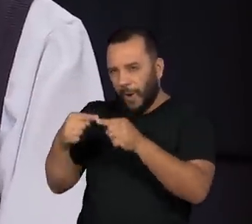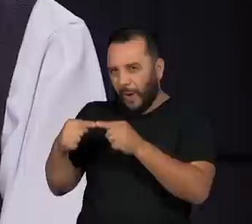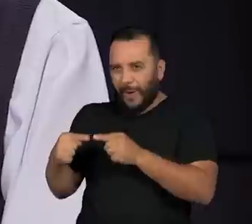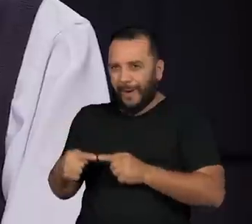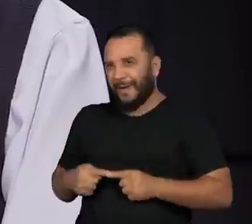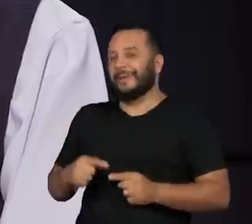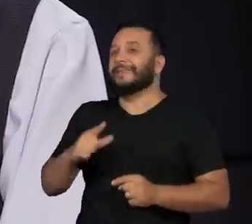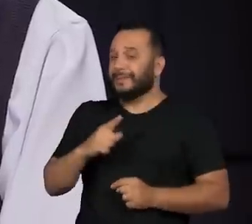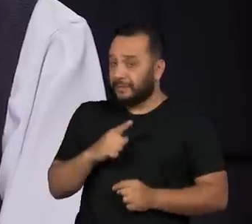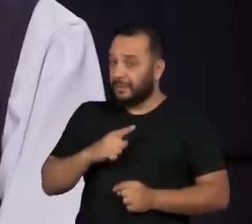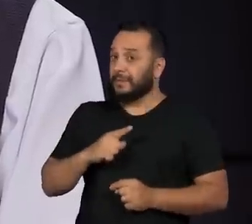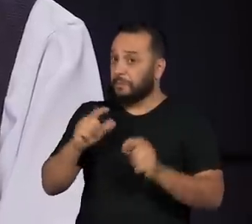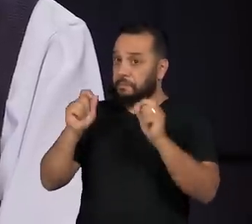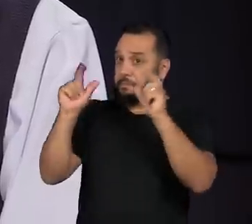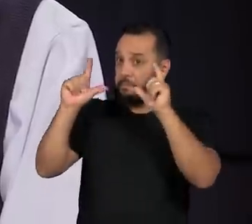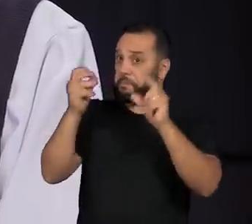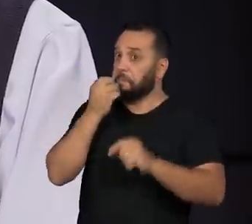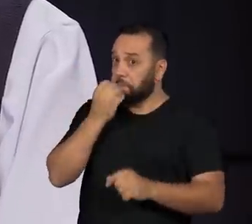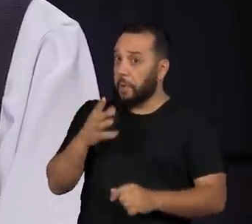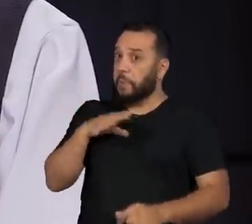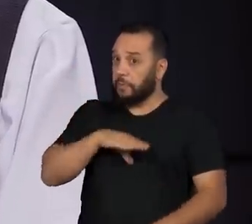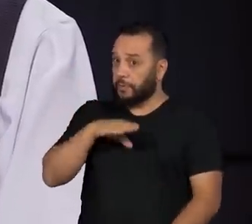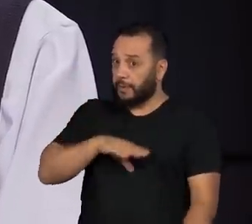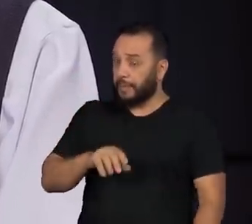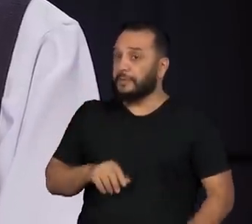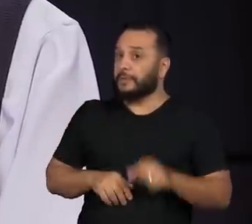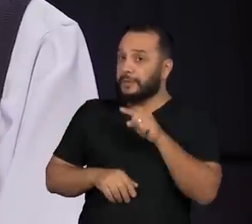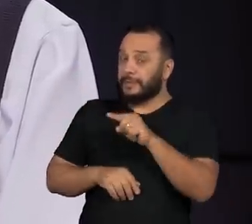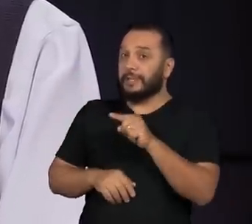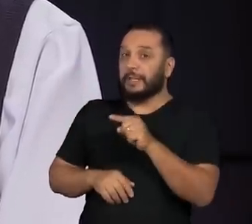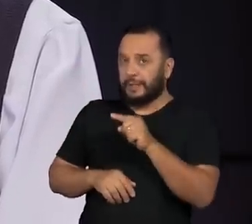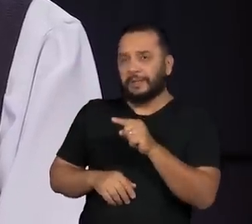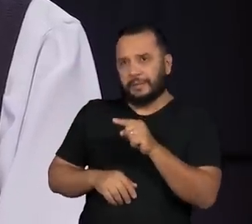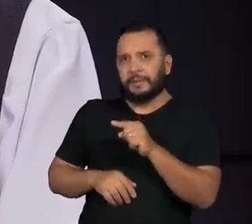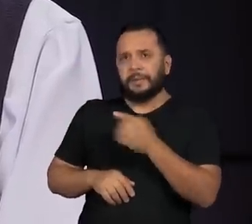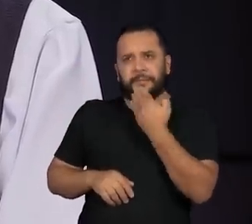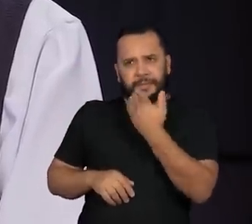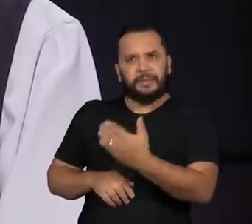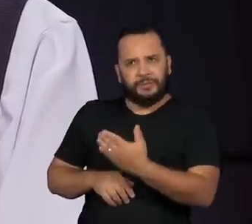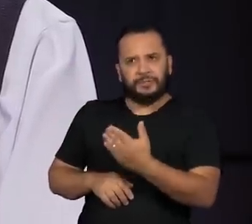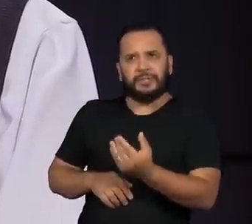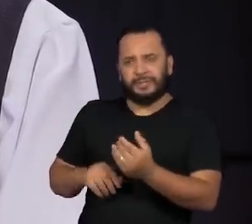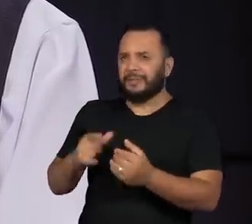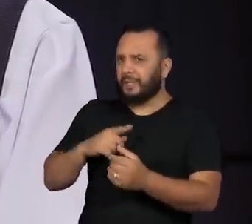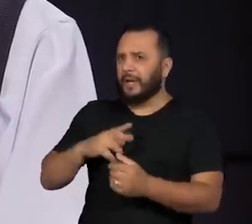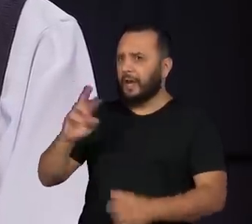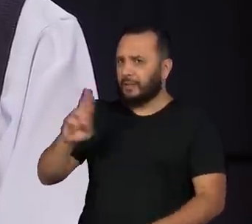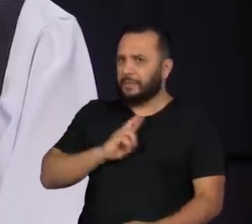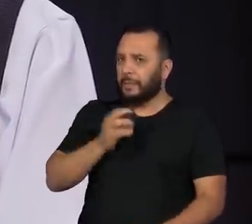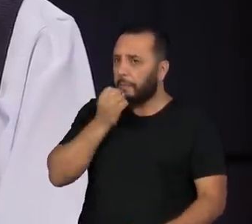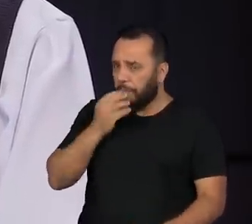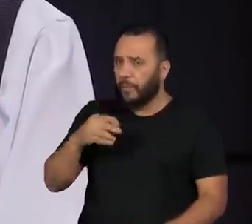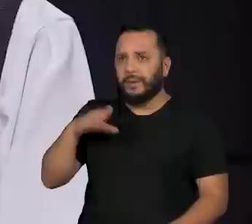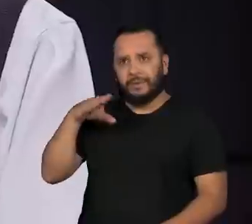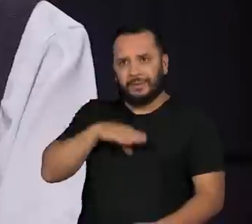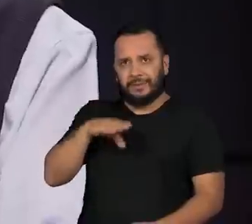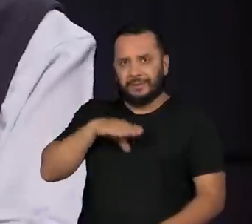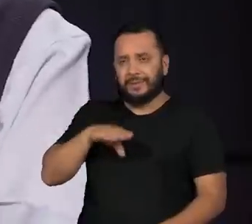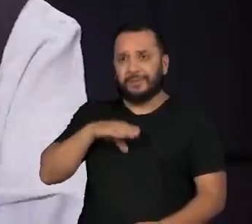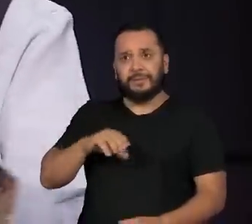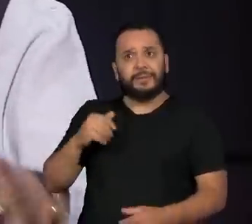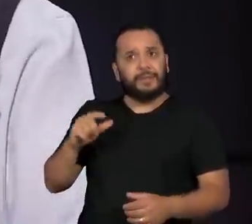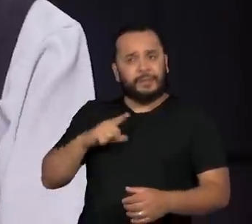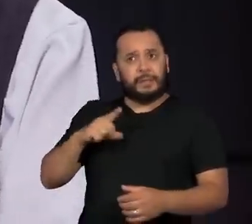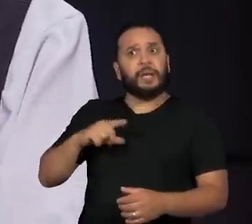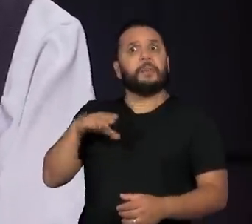é um texto surpreendentemente bom em português você podia usar o GPS consegue excelentes elas podem em português escritas em geral em melhor português